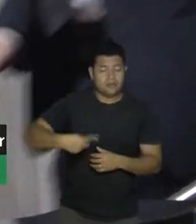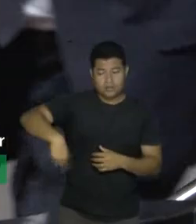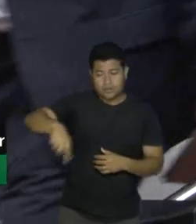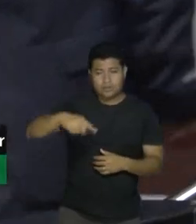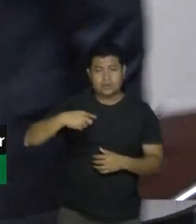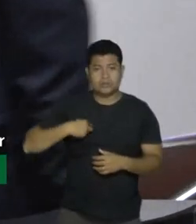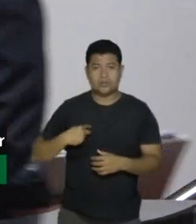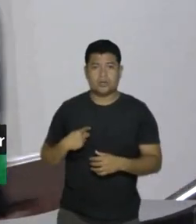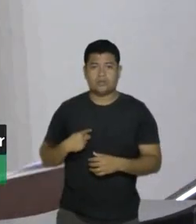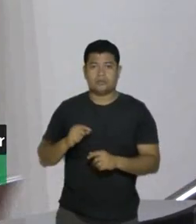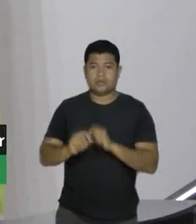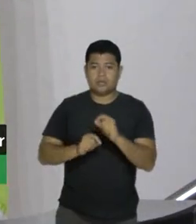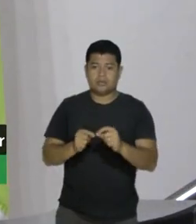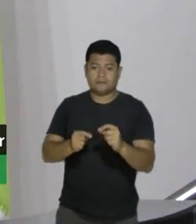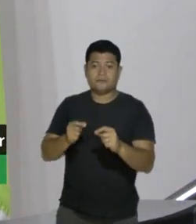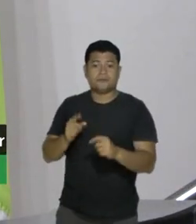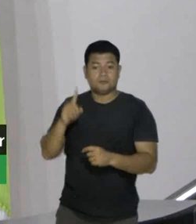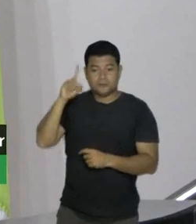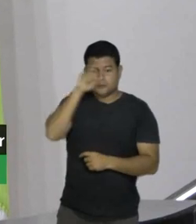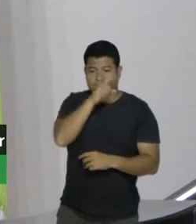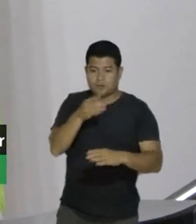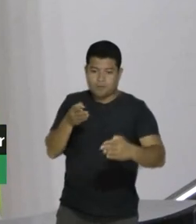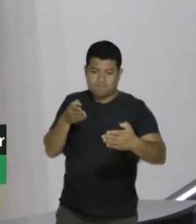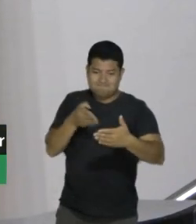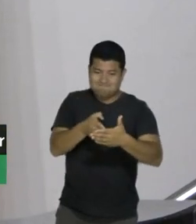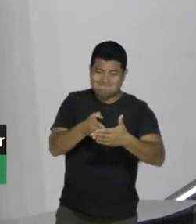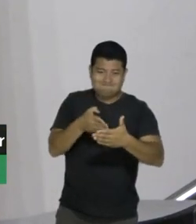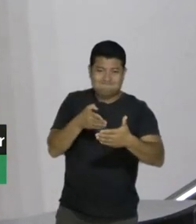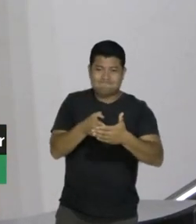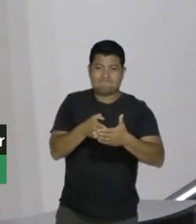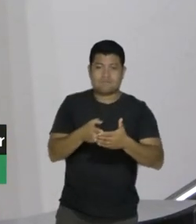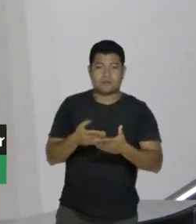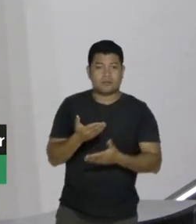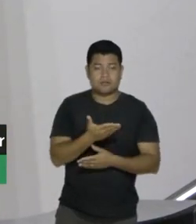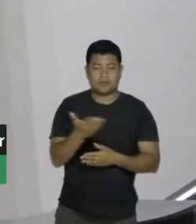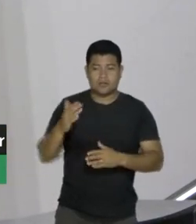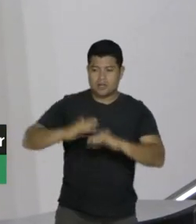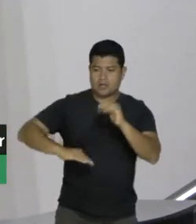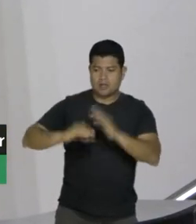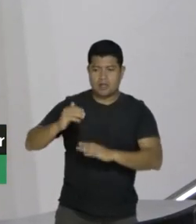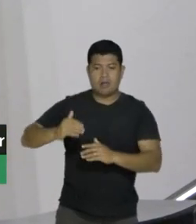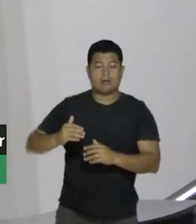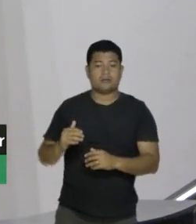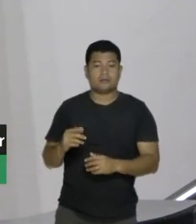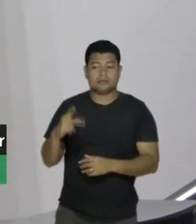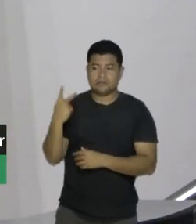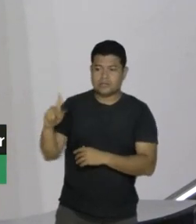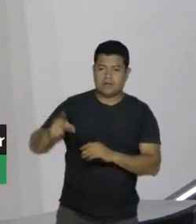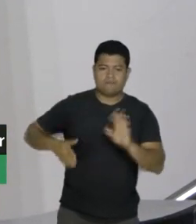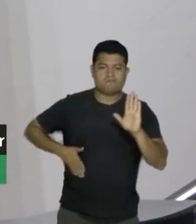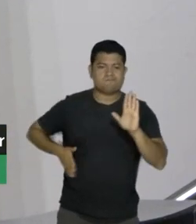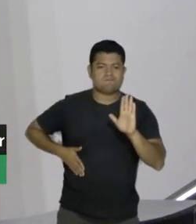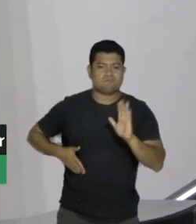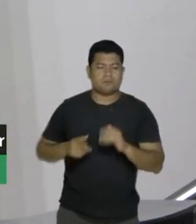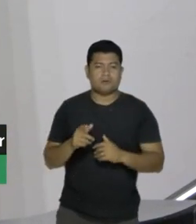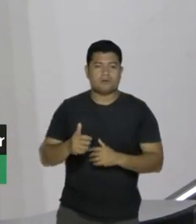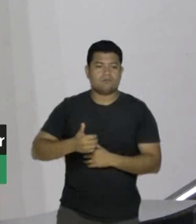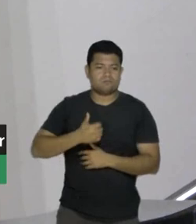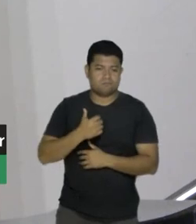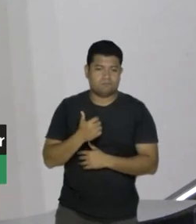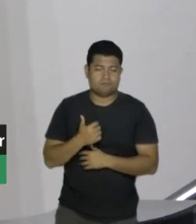dificultar ainda mais ação e o trabalho desses vagabundos que estão invadindo as escolas então eu peço aos senhores